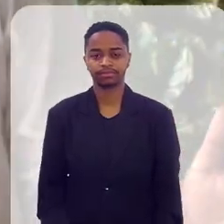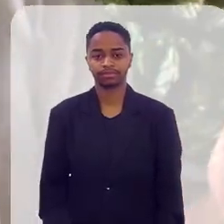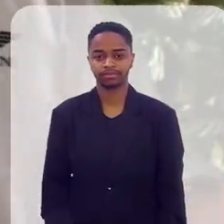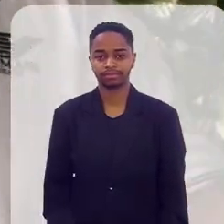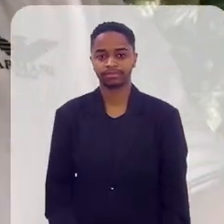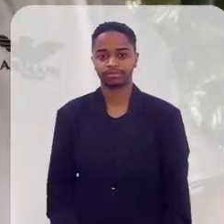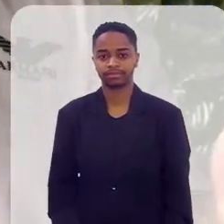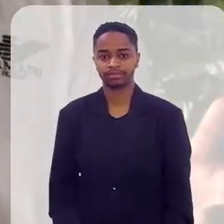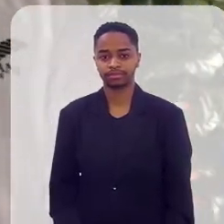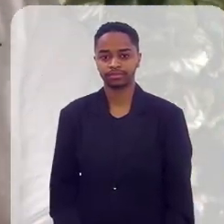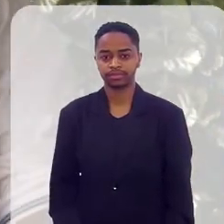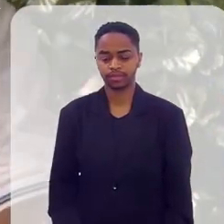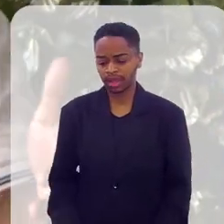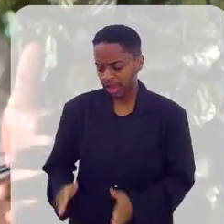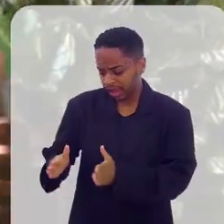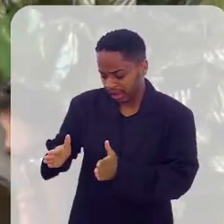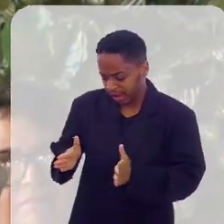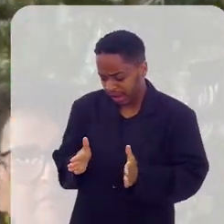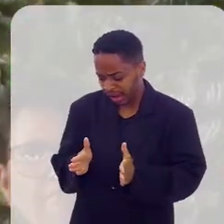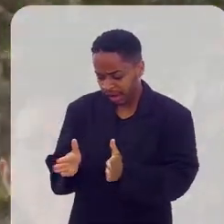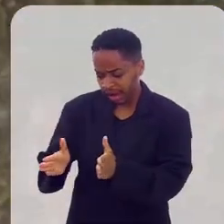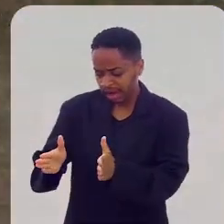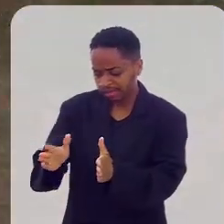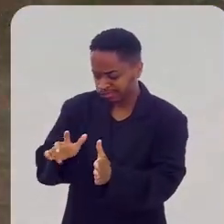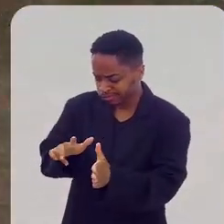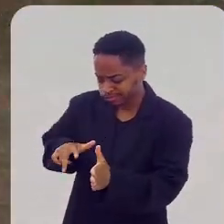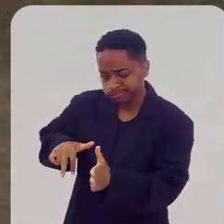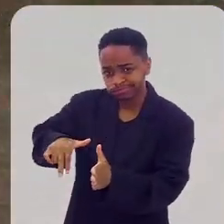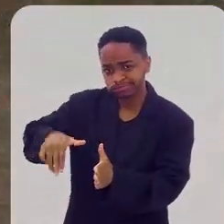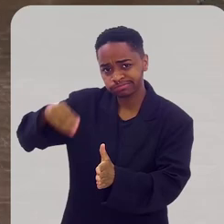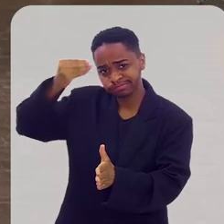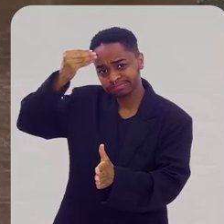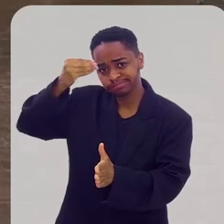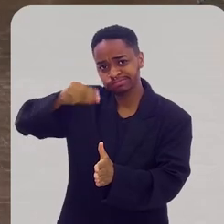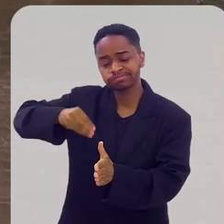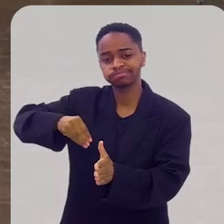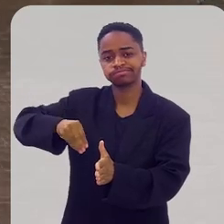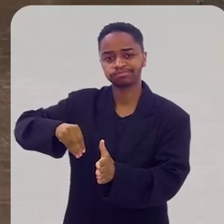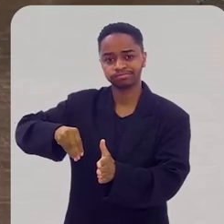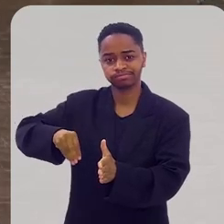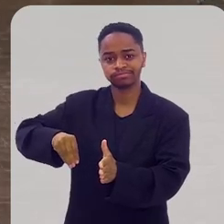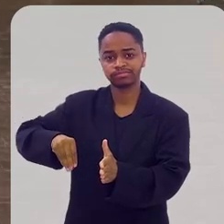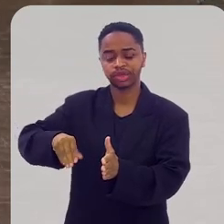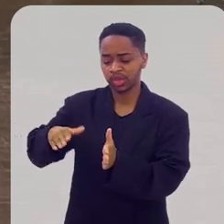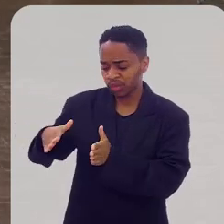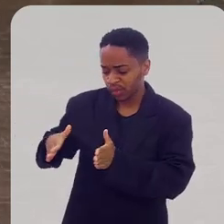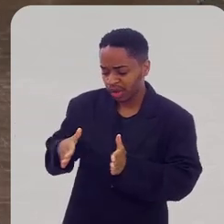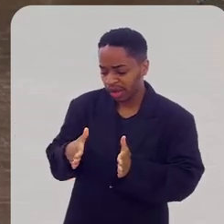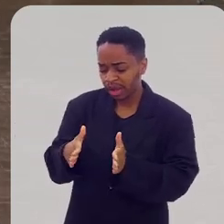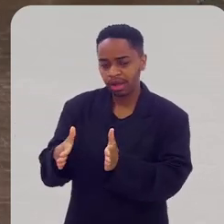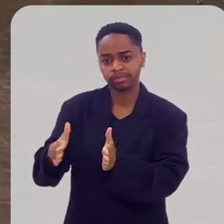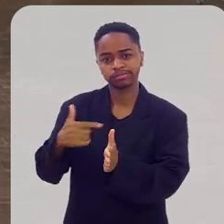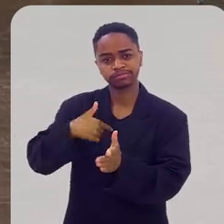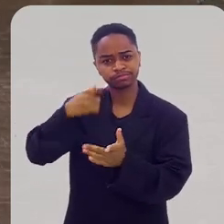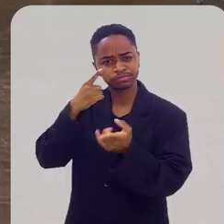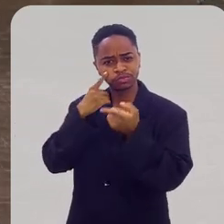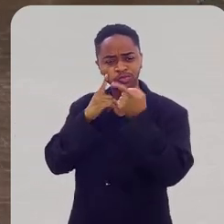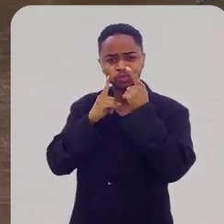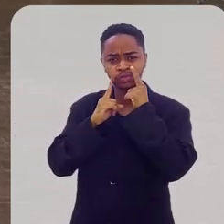No meio do caminho eu desanimei, no meio do caminho eu até